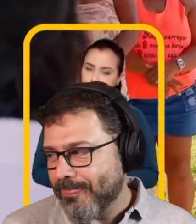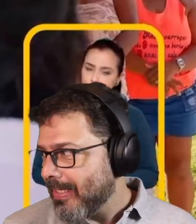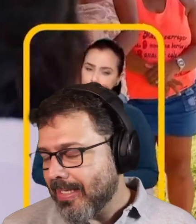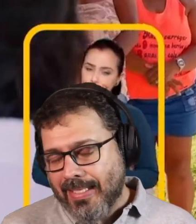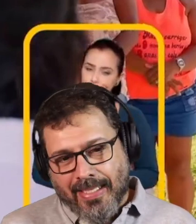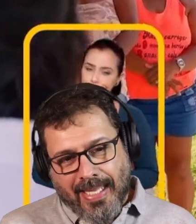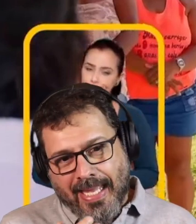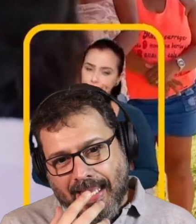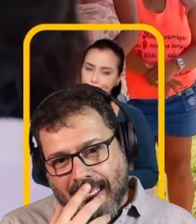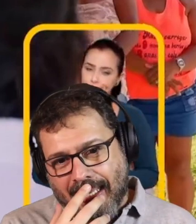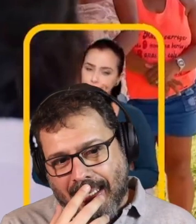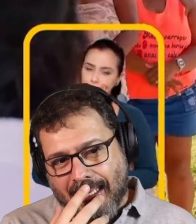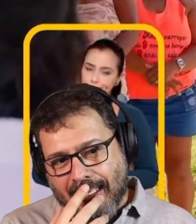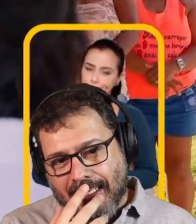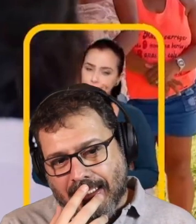o...